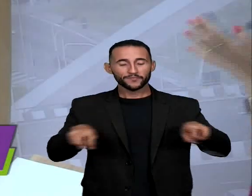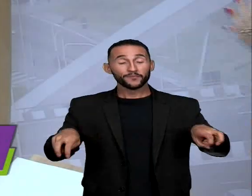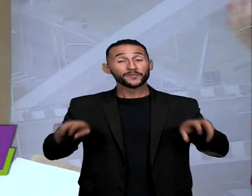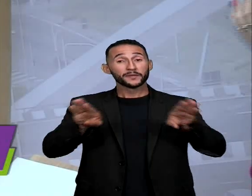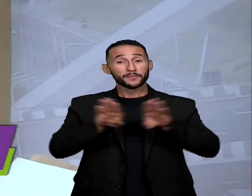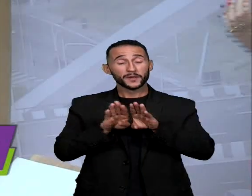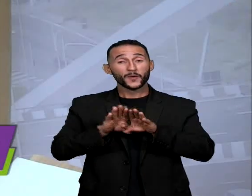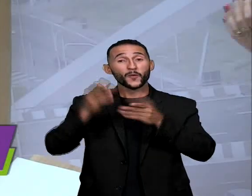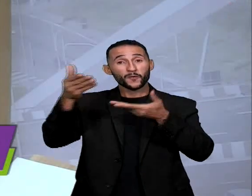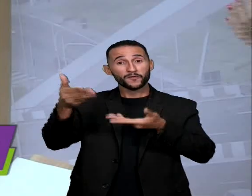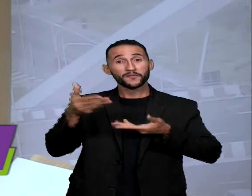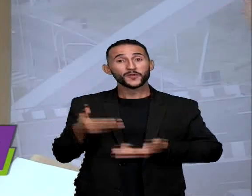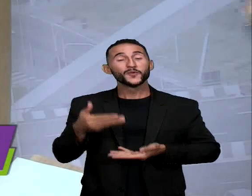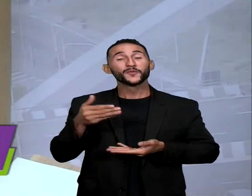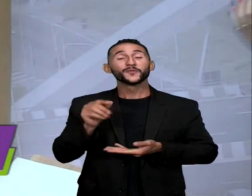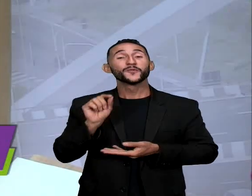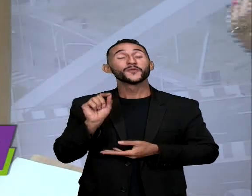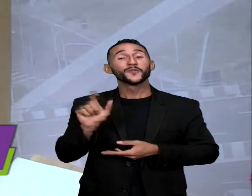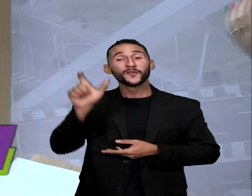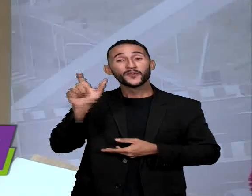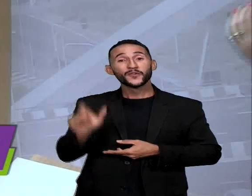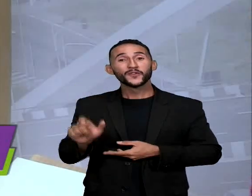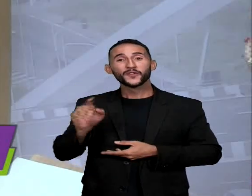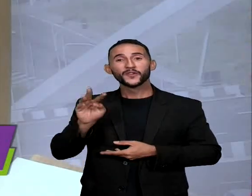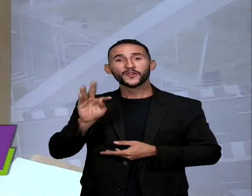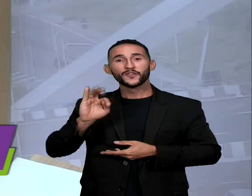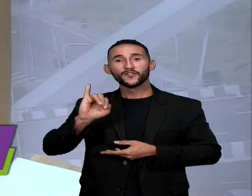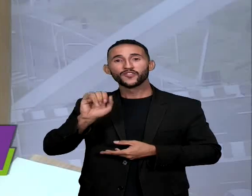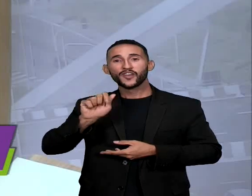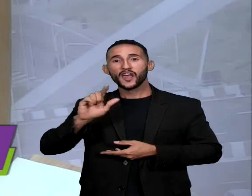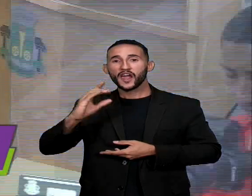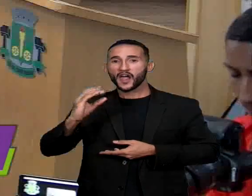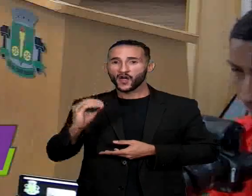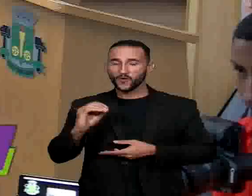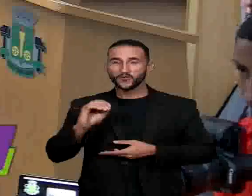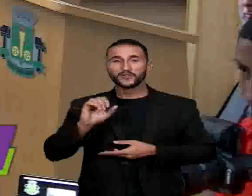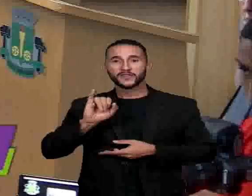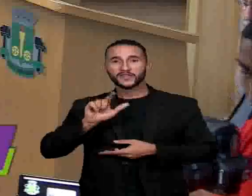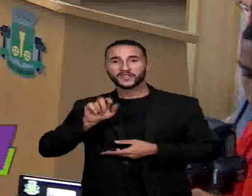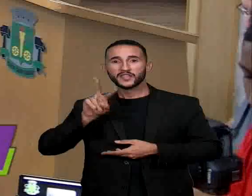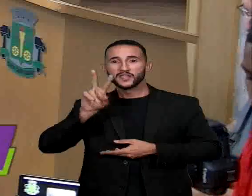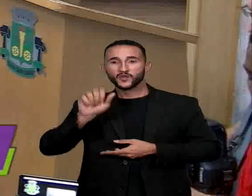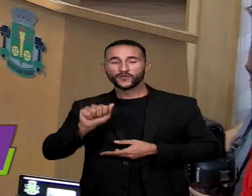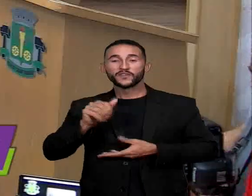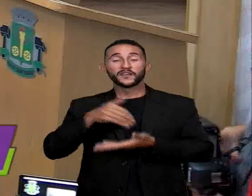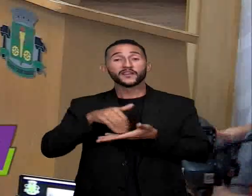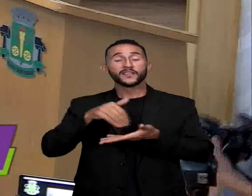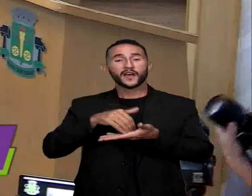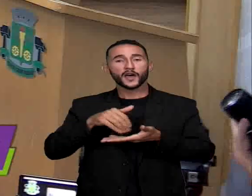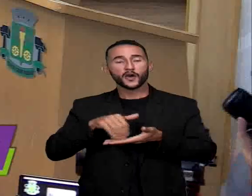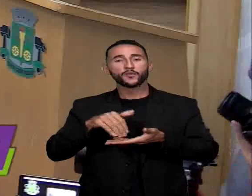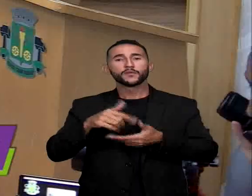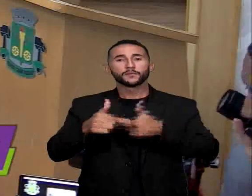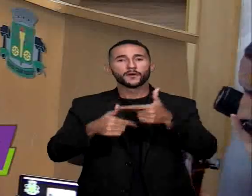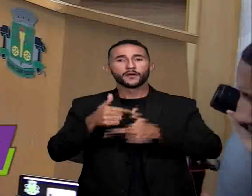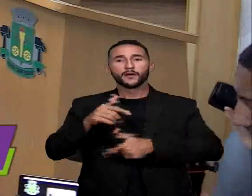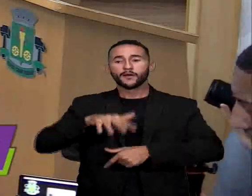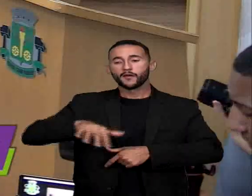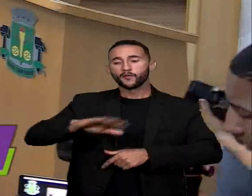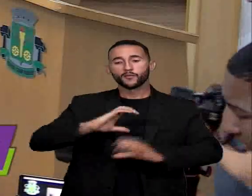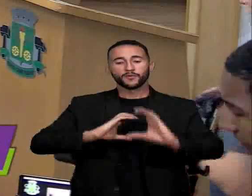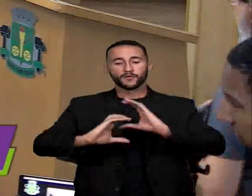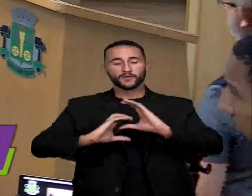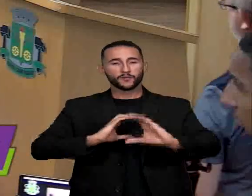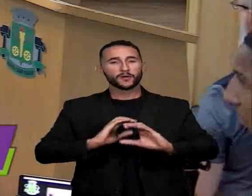convido o senoro secretário de comunicação para fazer parte da